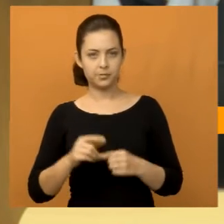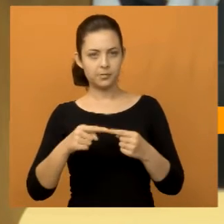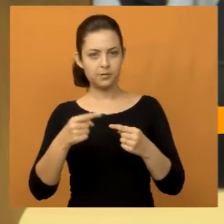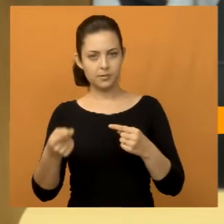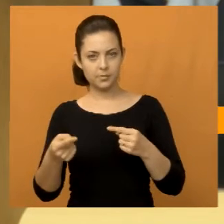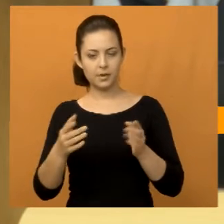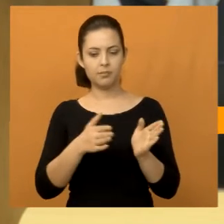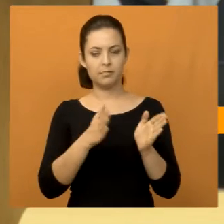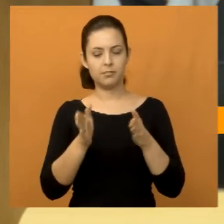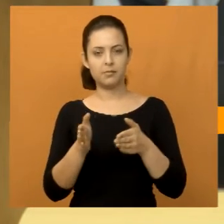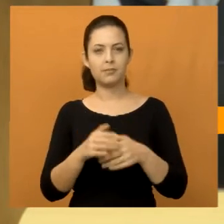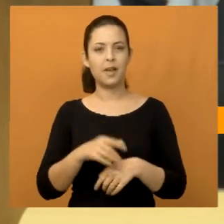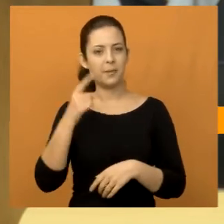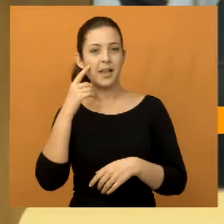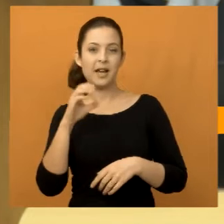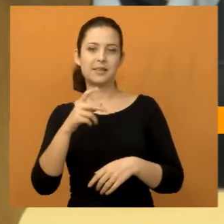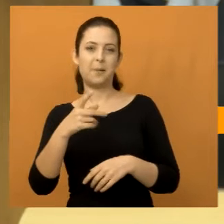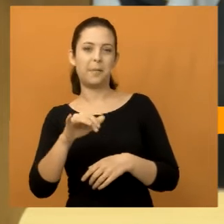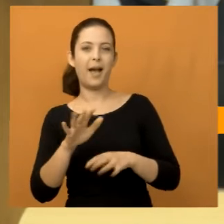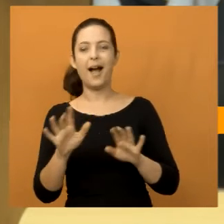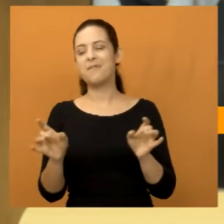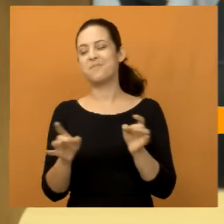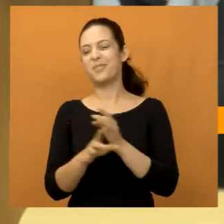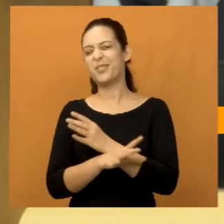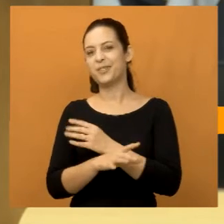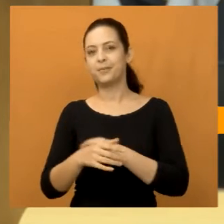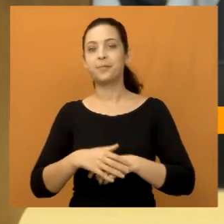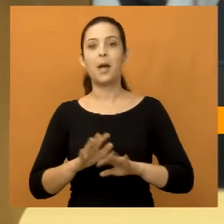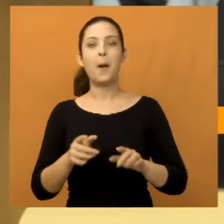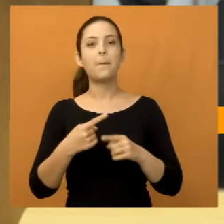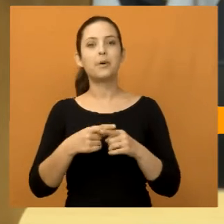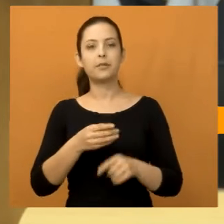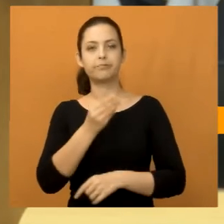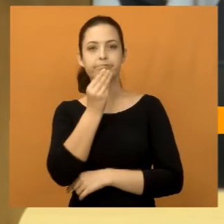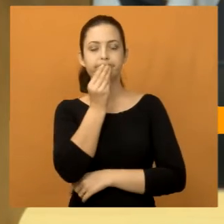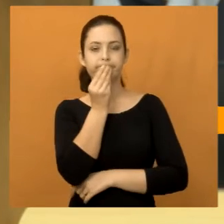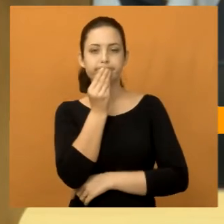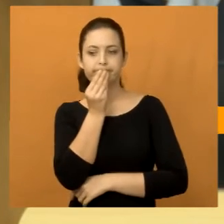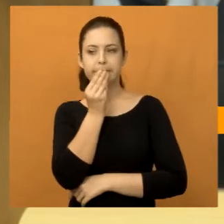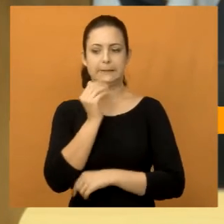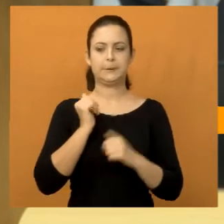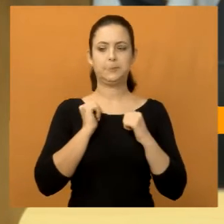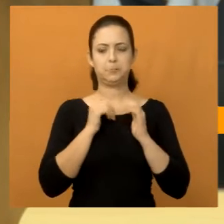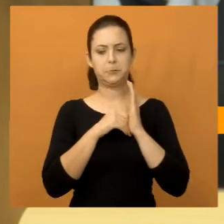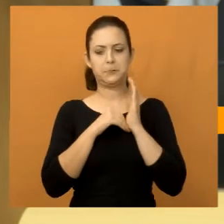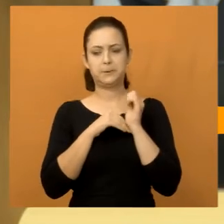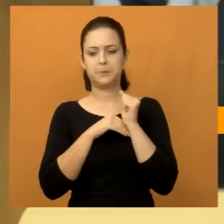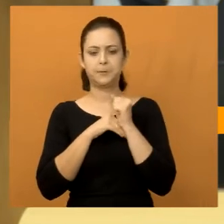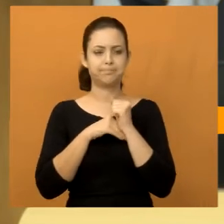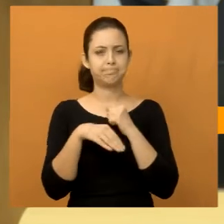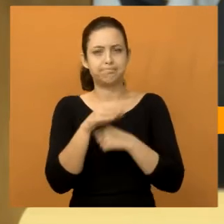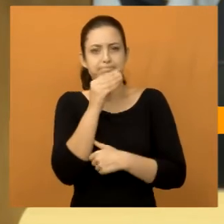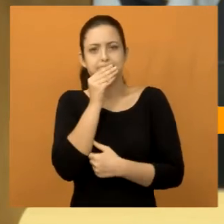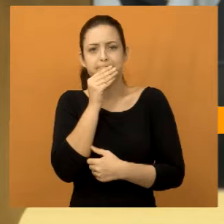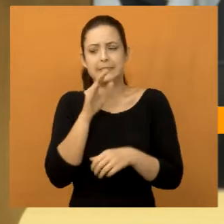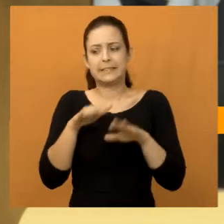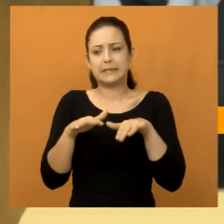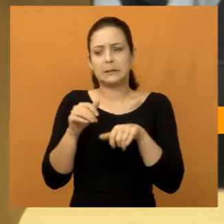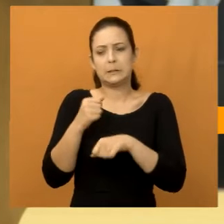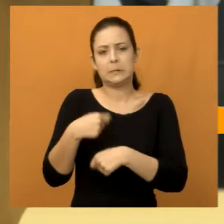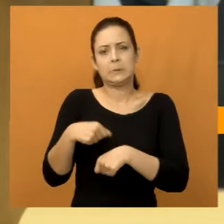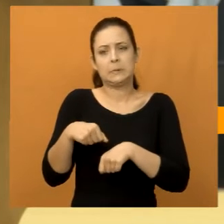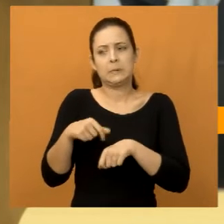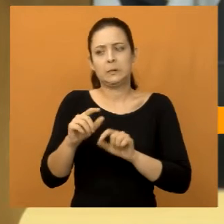Depois, muita gente achou que a CPI tinha acabado em pizza, porque nós entramos numa fase sigilosa e trabalhosa, que daí a gente dependeu